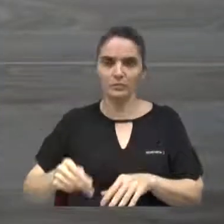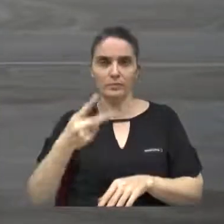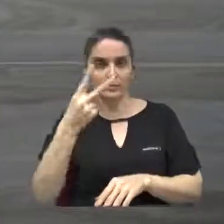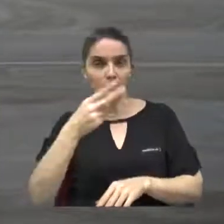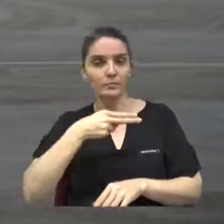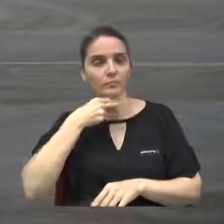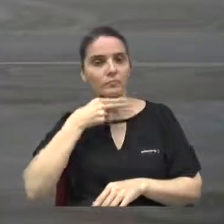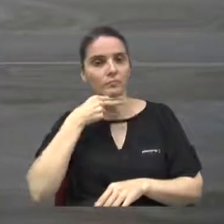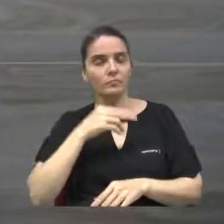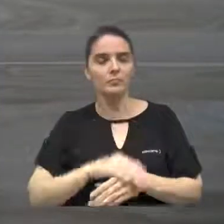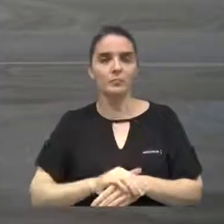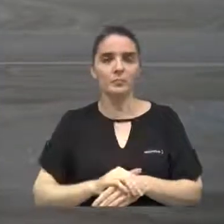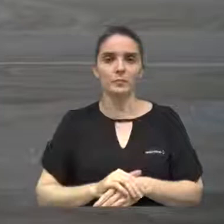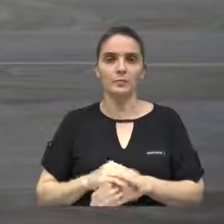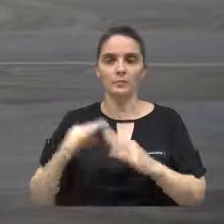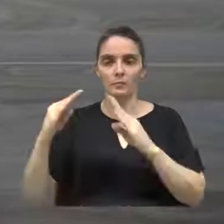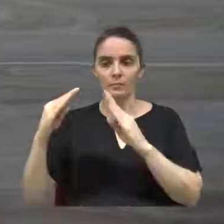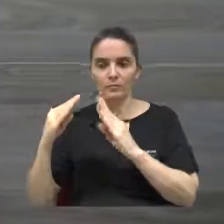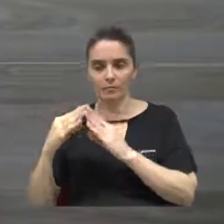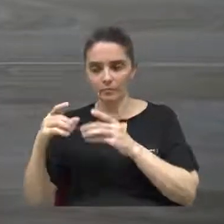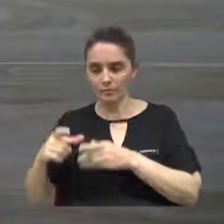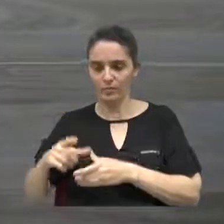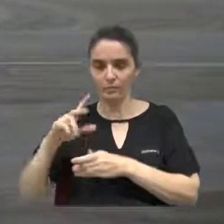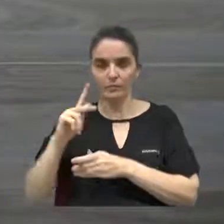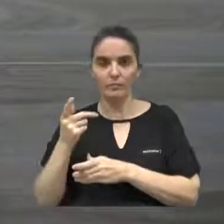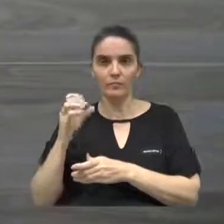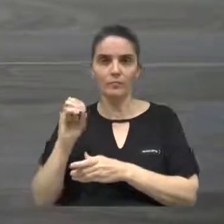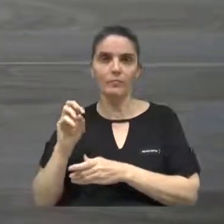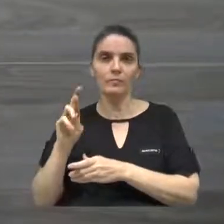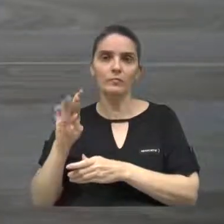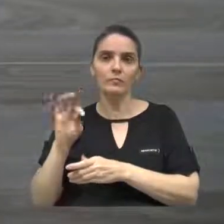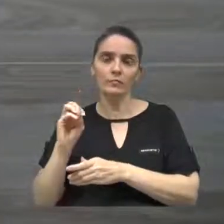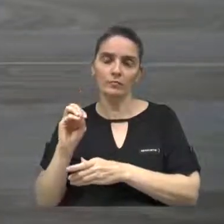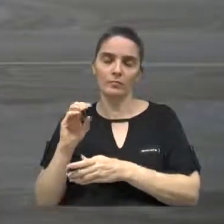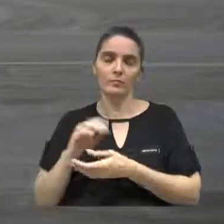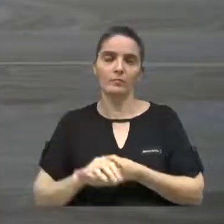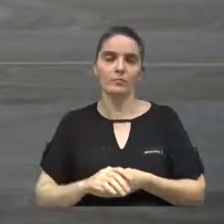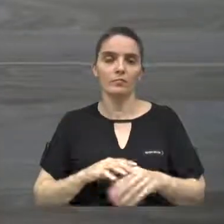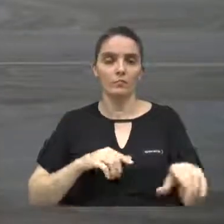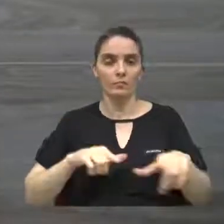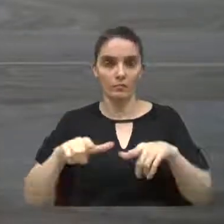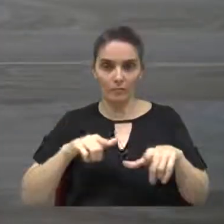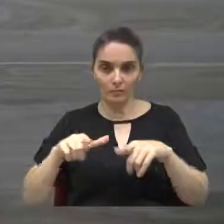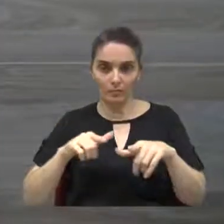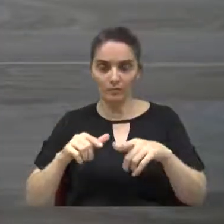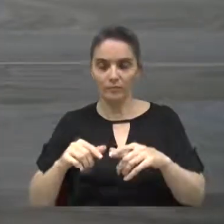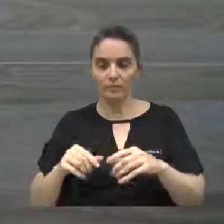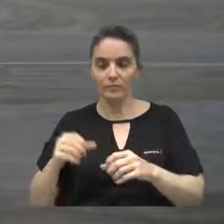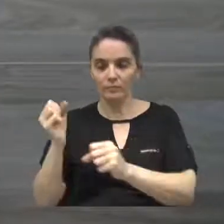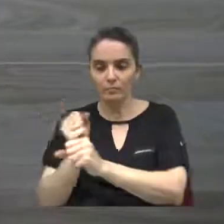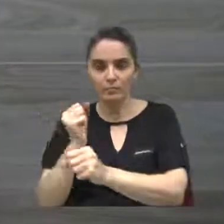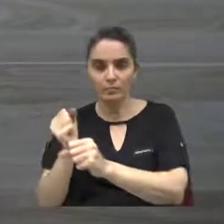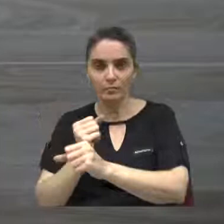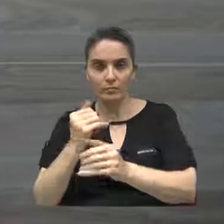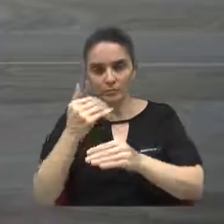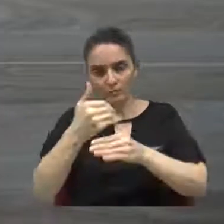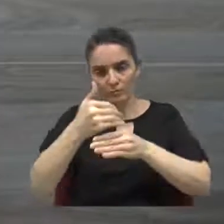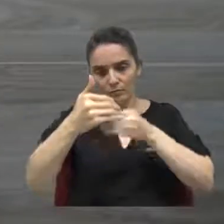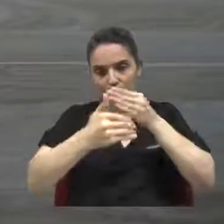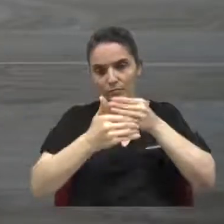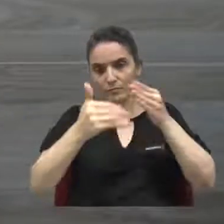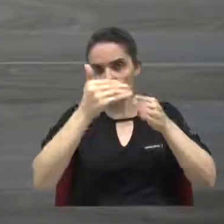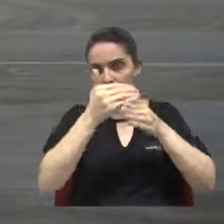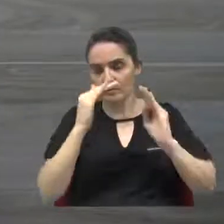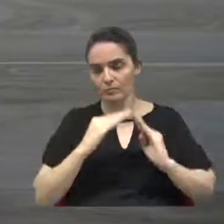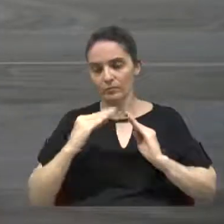um longo período no Horto Florestal. Ainda muito jovem, trabalhou na olaria Coleta, ao lado da Ponte